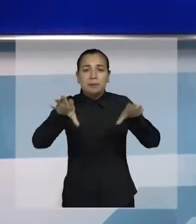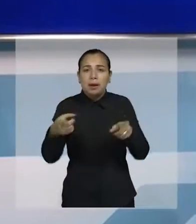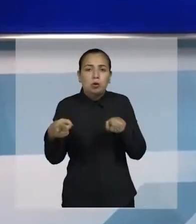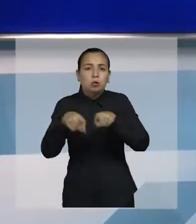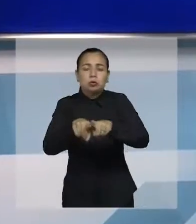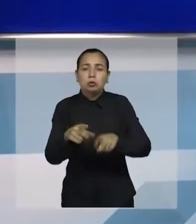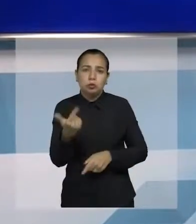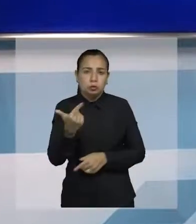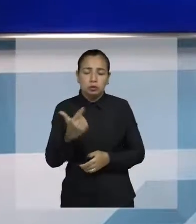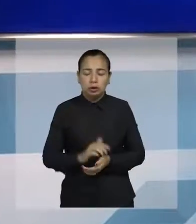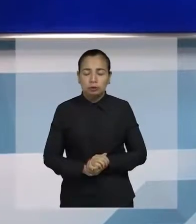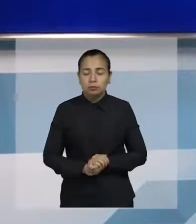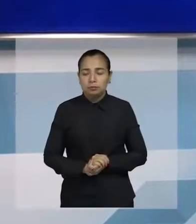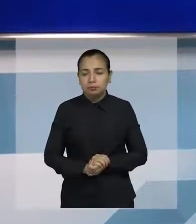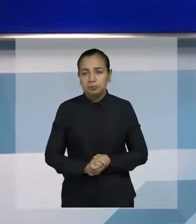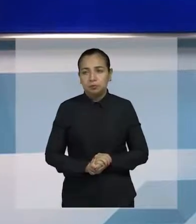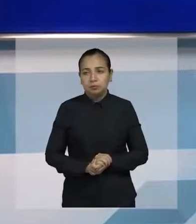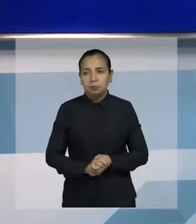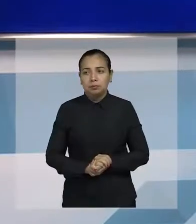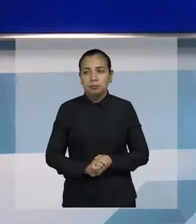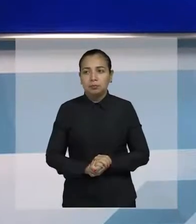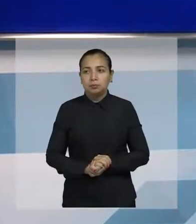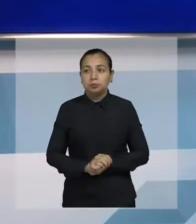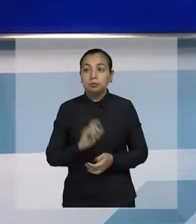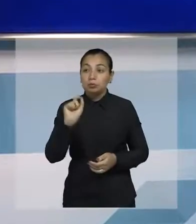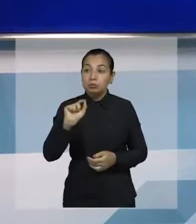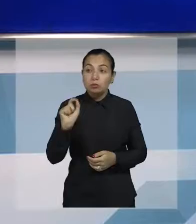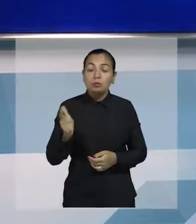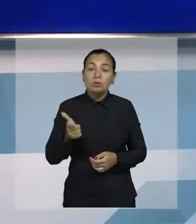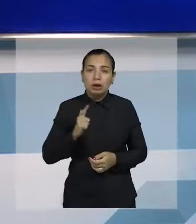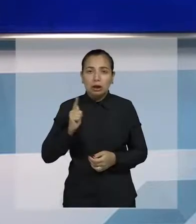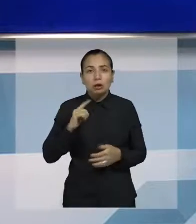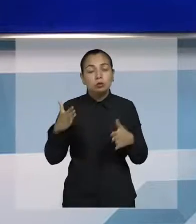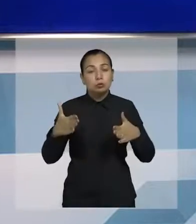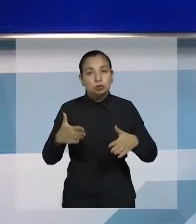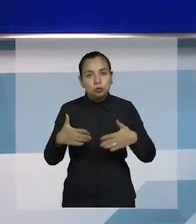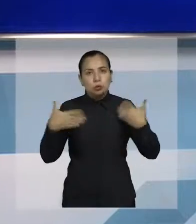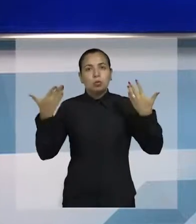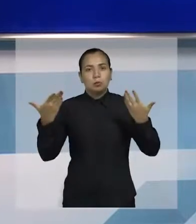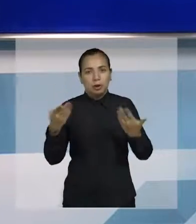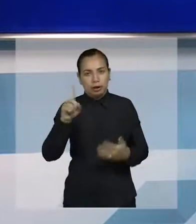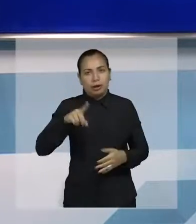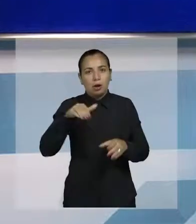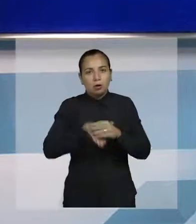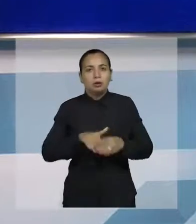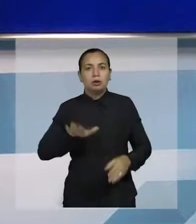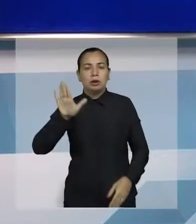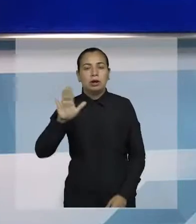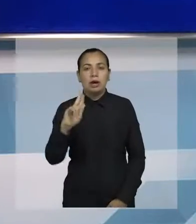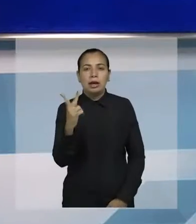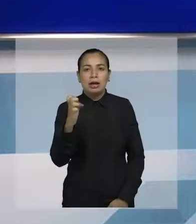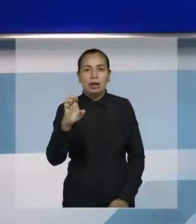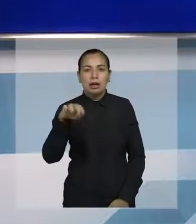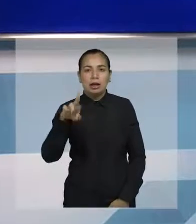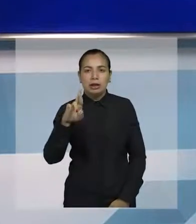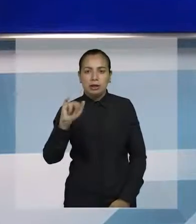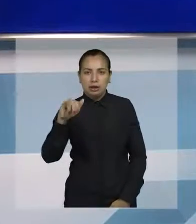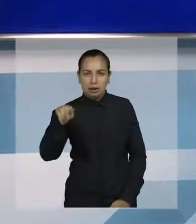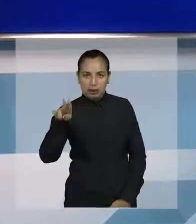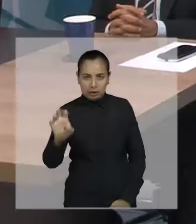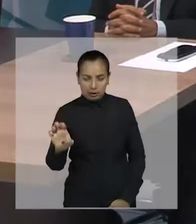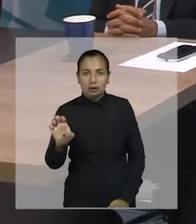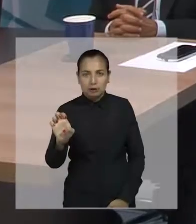que está causando, assim, pelo menos, surpresa generalizada, que é a candidatura do Henrique Meirelles, pelo